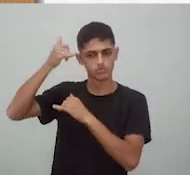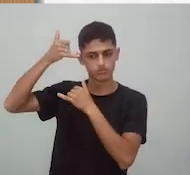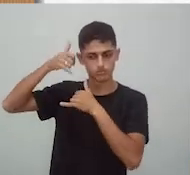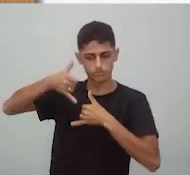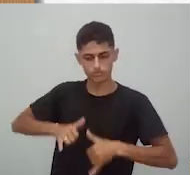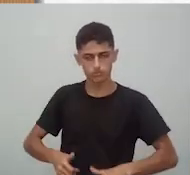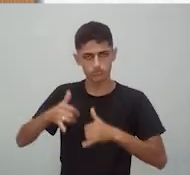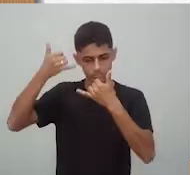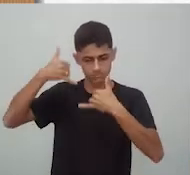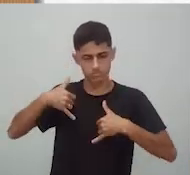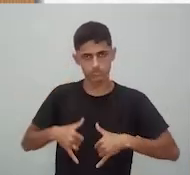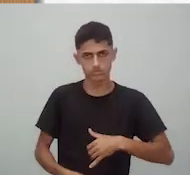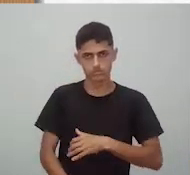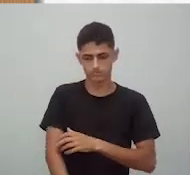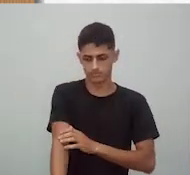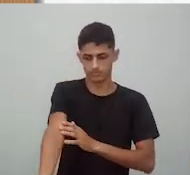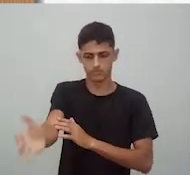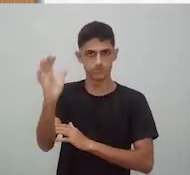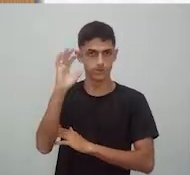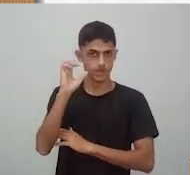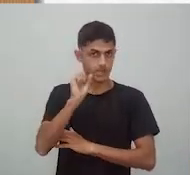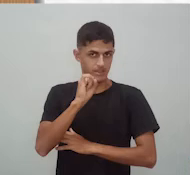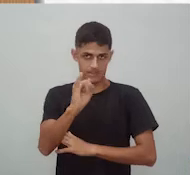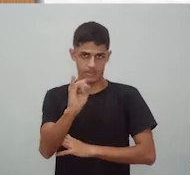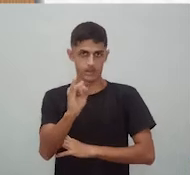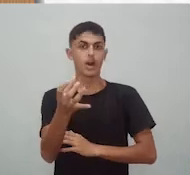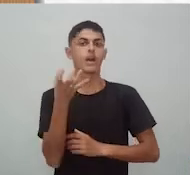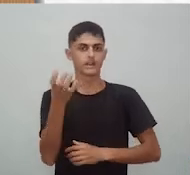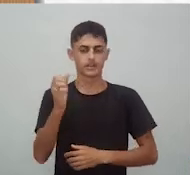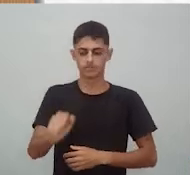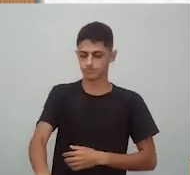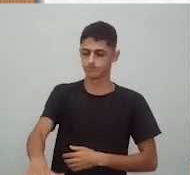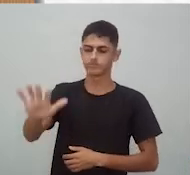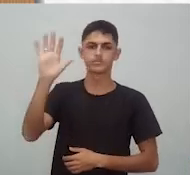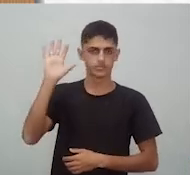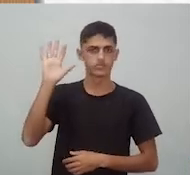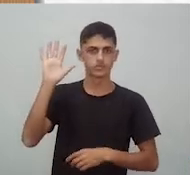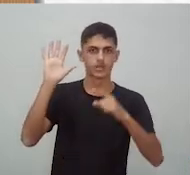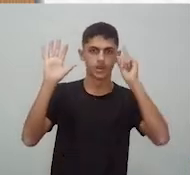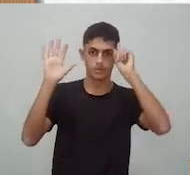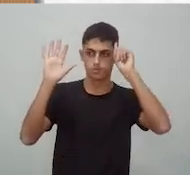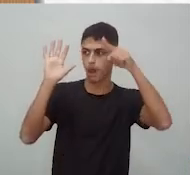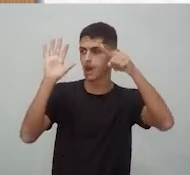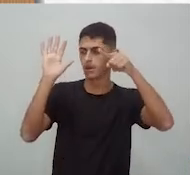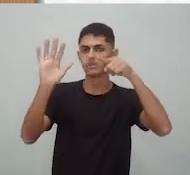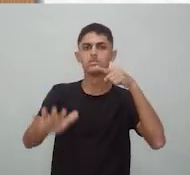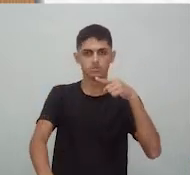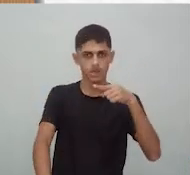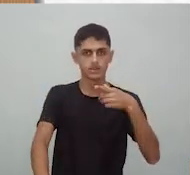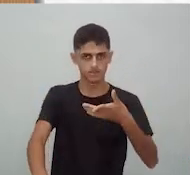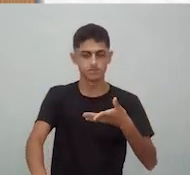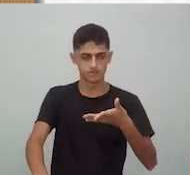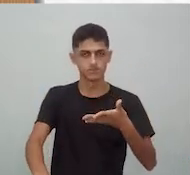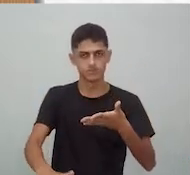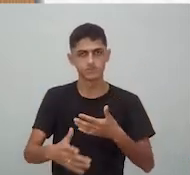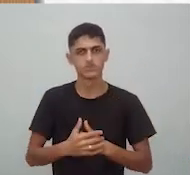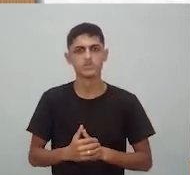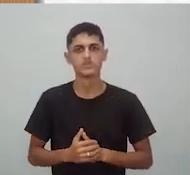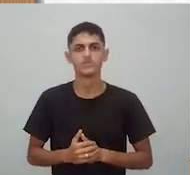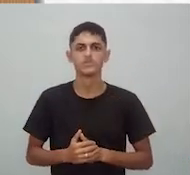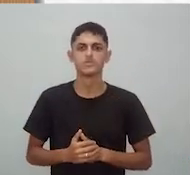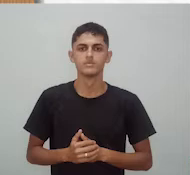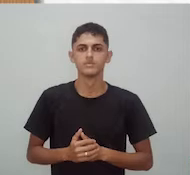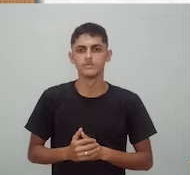conseguir movimentar minha mão se eu quiser. Então, se eu quiser, eu levanto minha mão, eu abaixo minha mão. Então, isso é uma